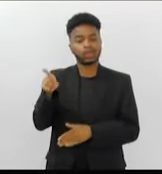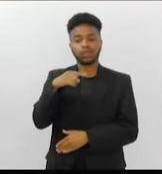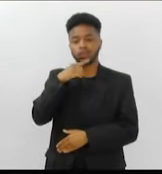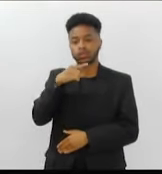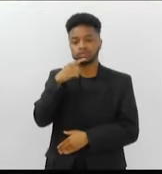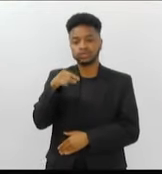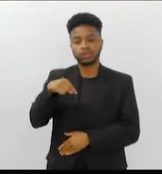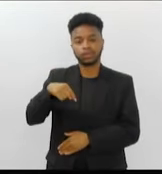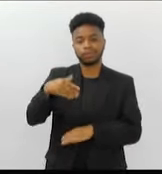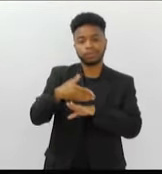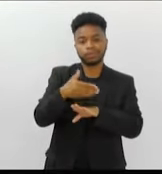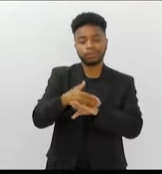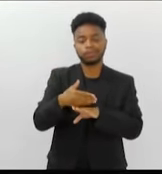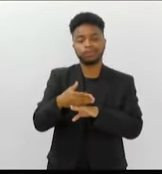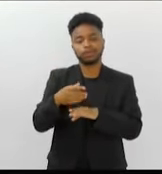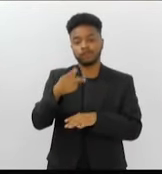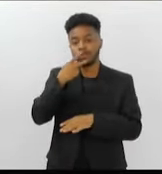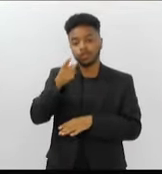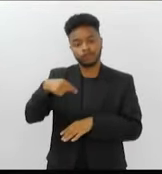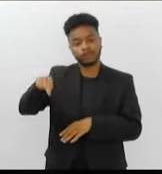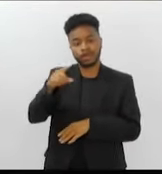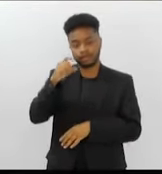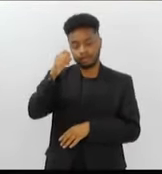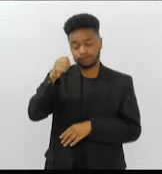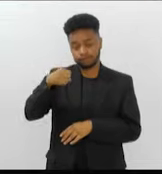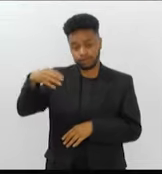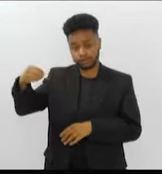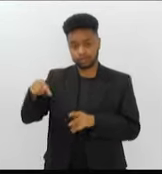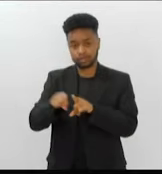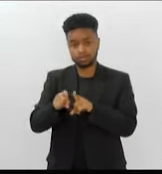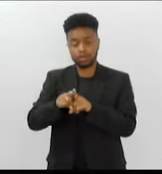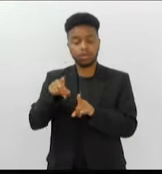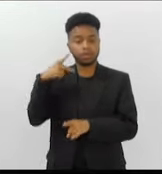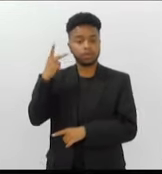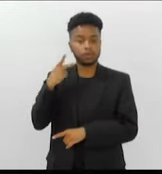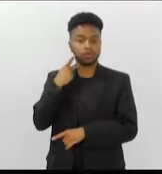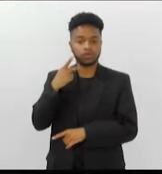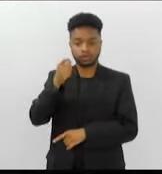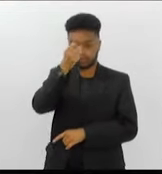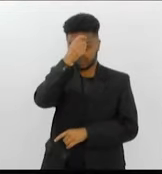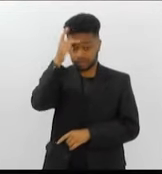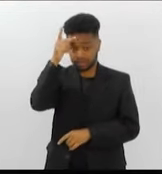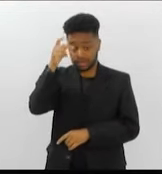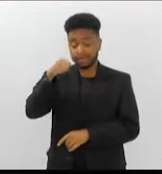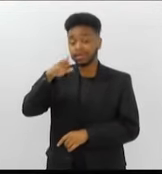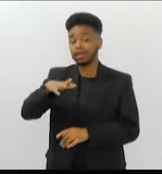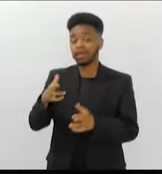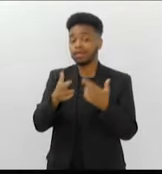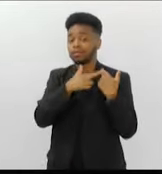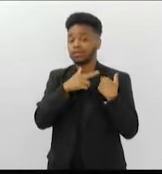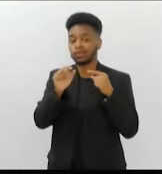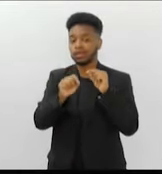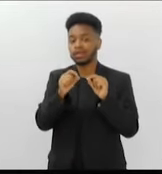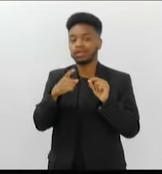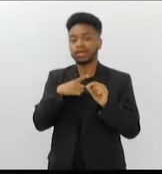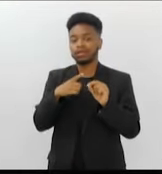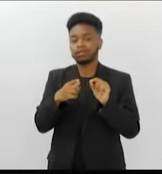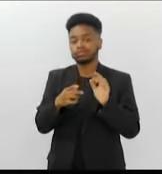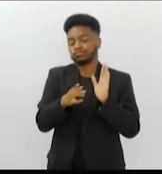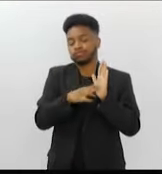viajar. E nem o procurador do município foi. Quem foi representando a saúde assumiu uma dívida de mais de 30